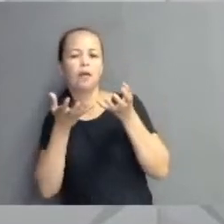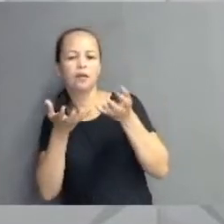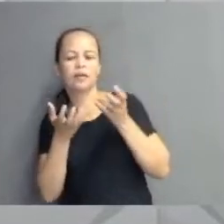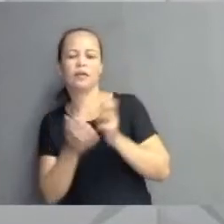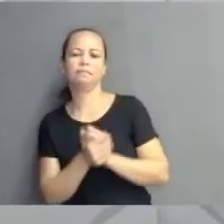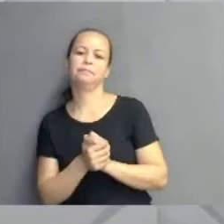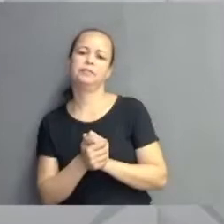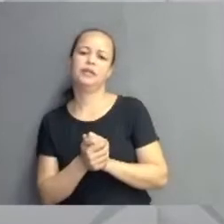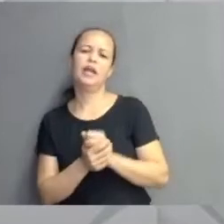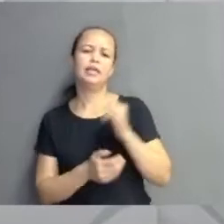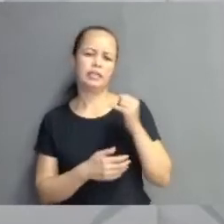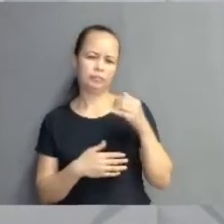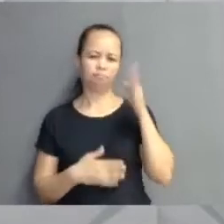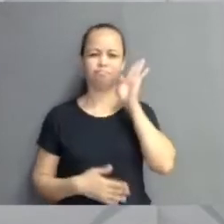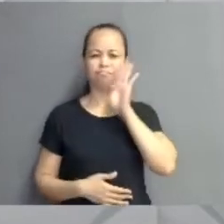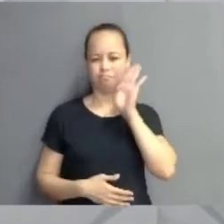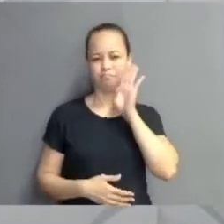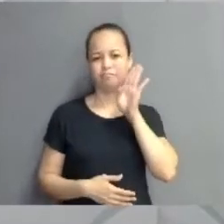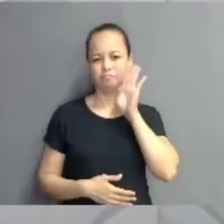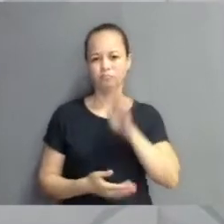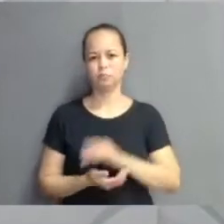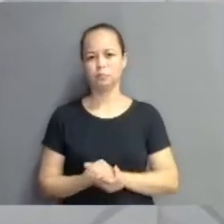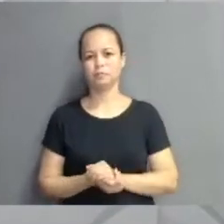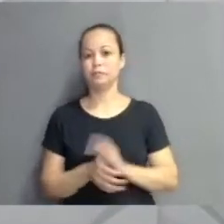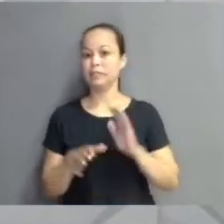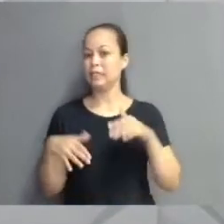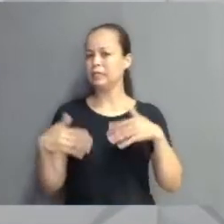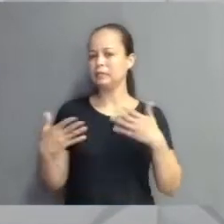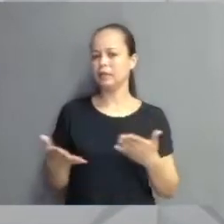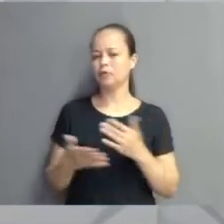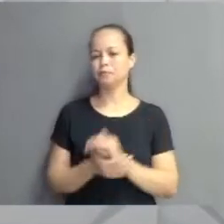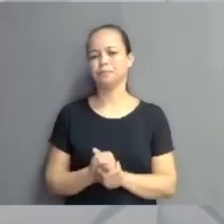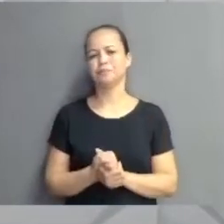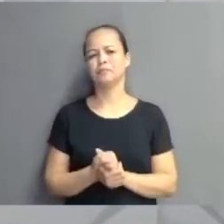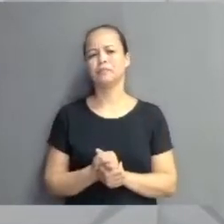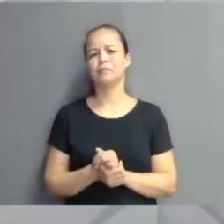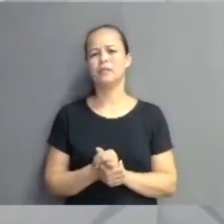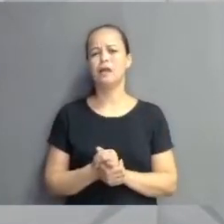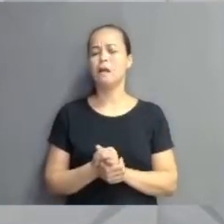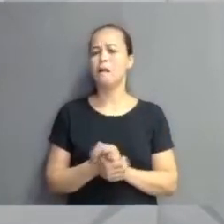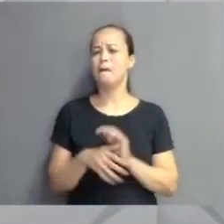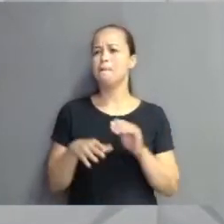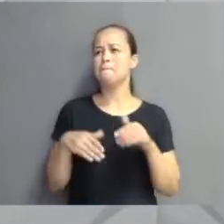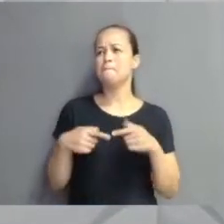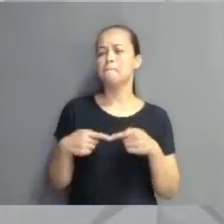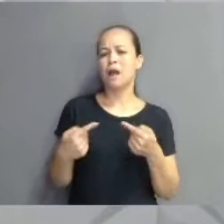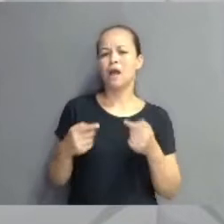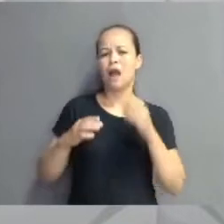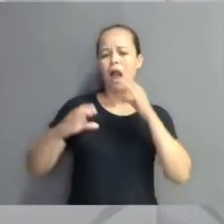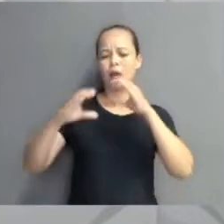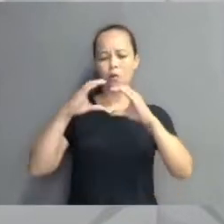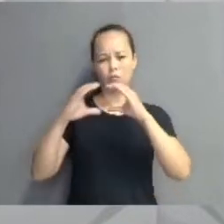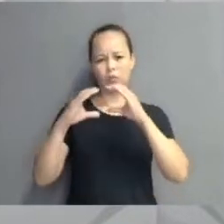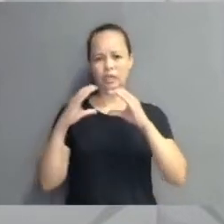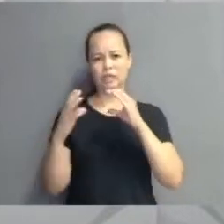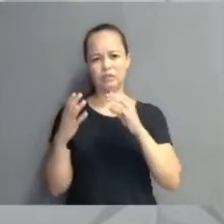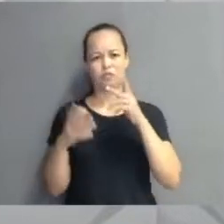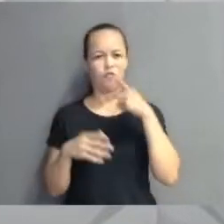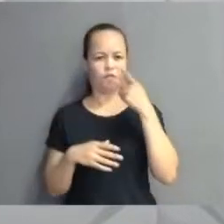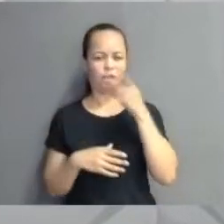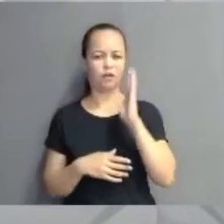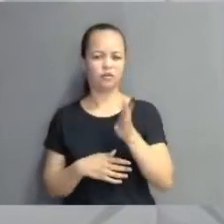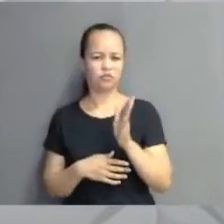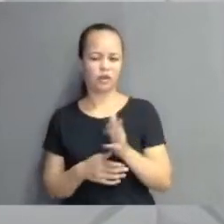isso é muito legal então gente faz a comunicação como eu falei para vocês ela não